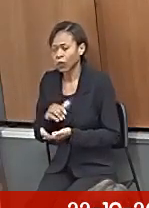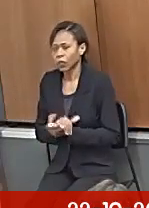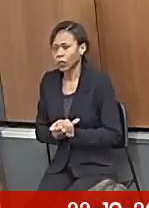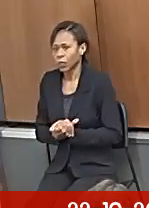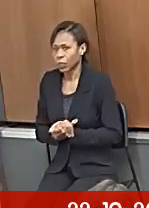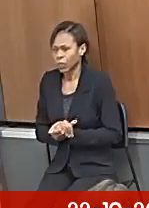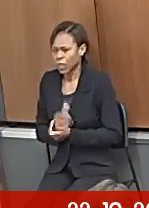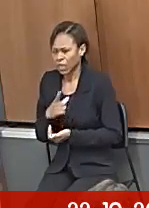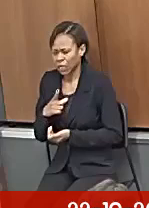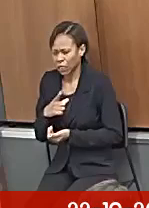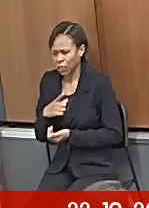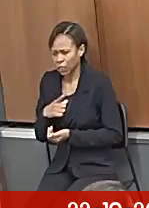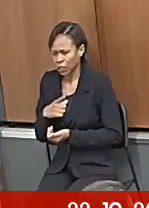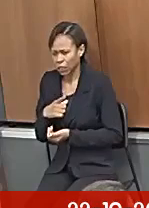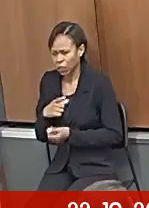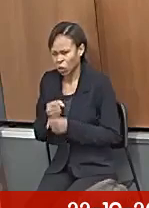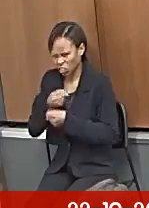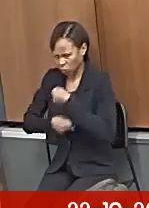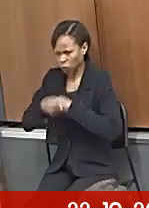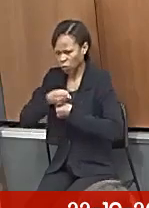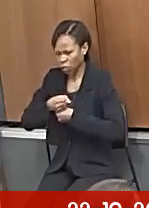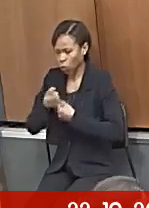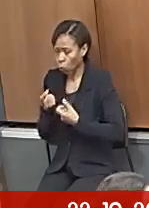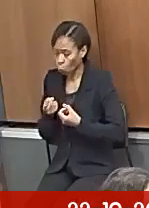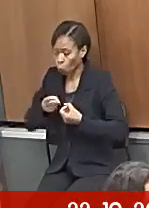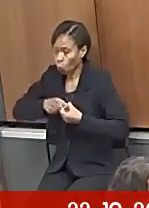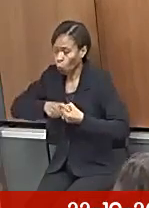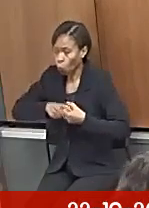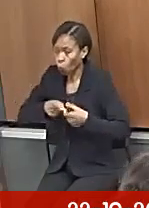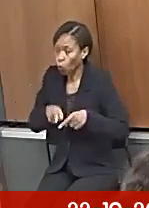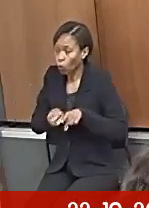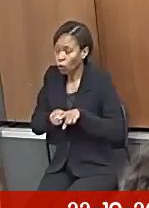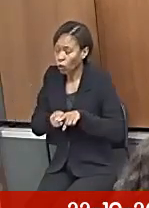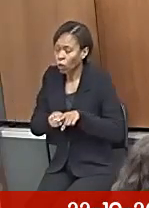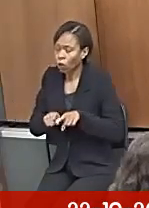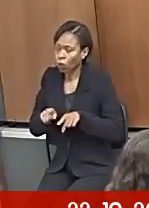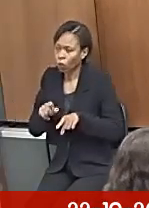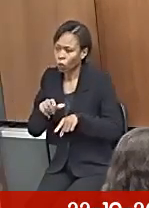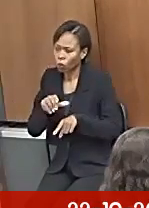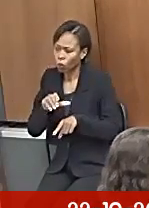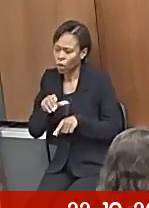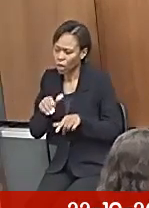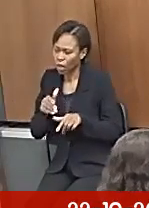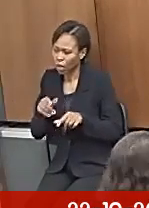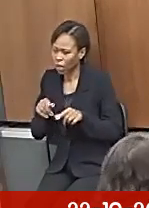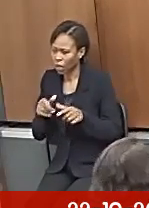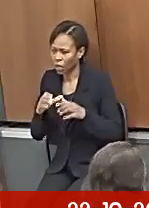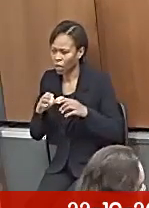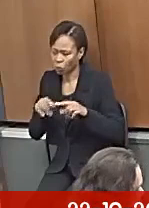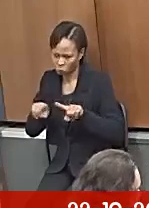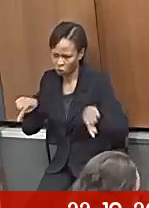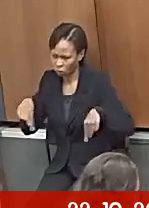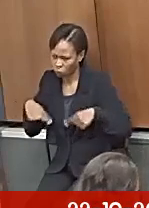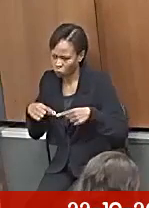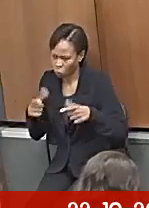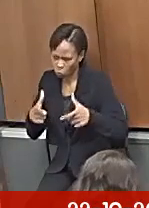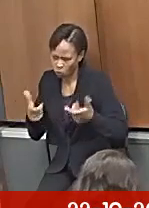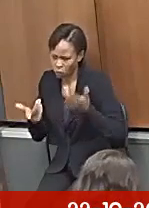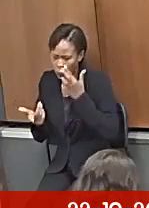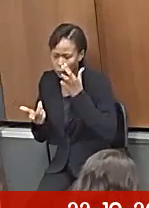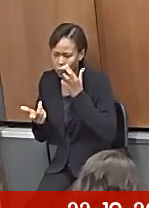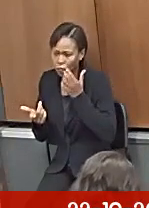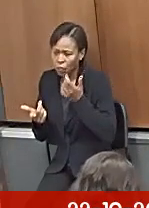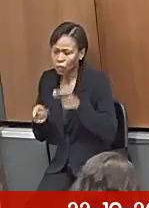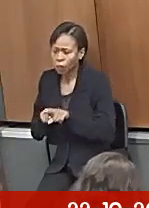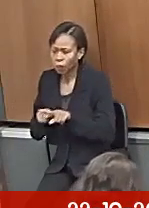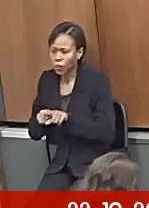Argos. Desde o ano passado, nós fizemos um convênio, doutor Estevam, com a Clínica Argos. Nós temos até para a Primeiros Socorros, que